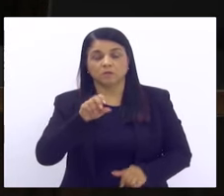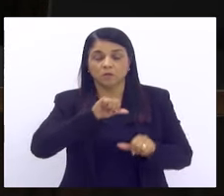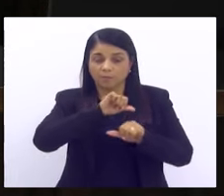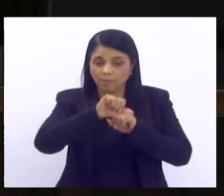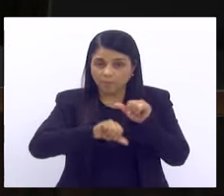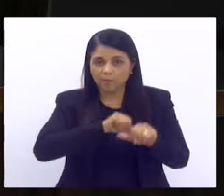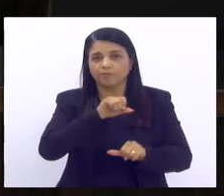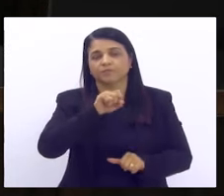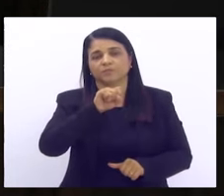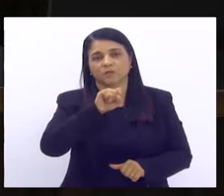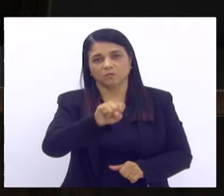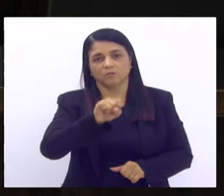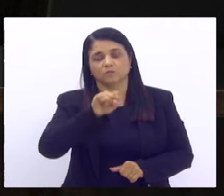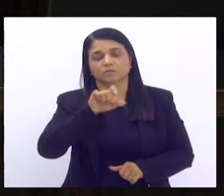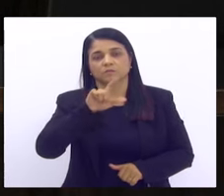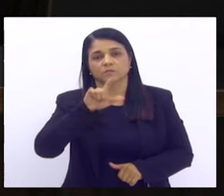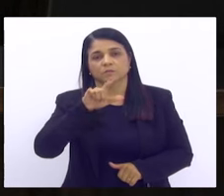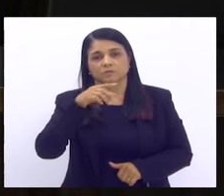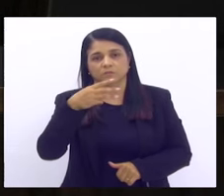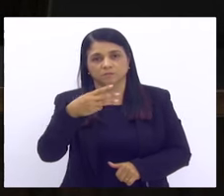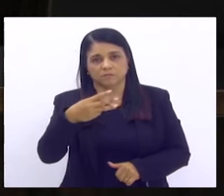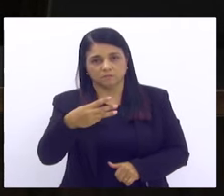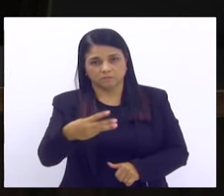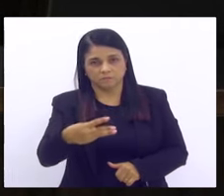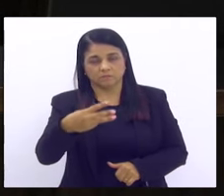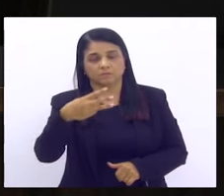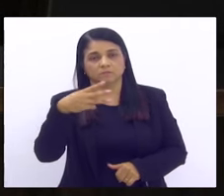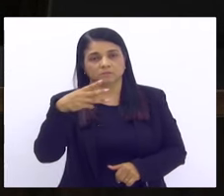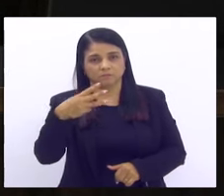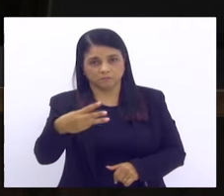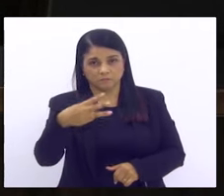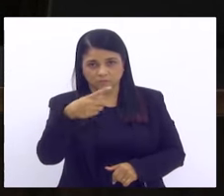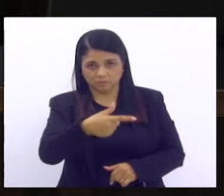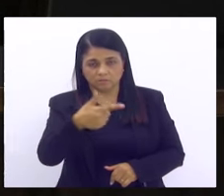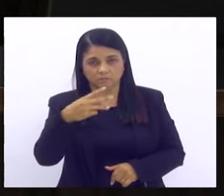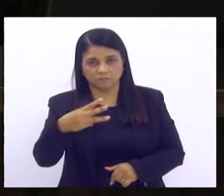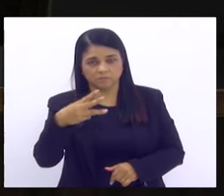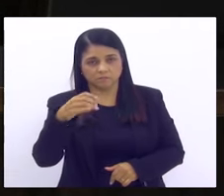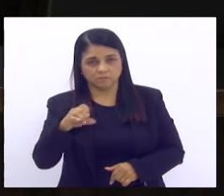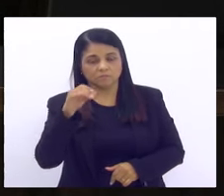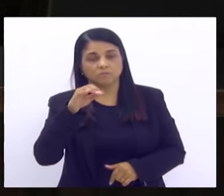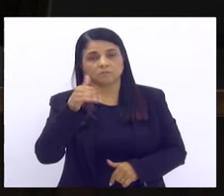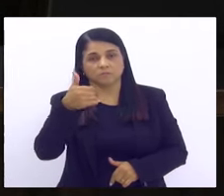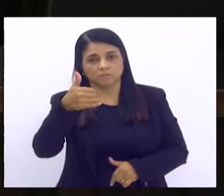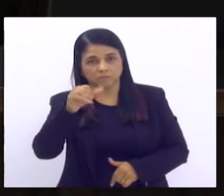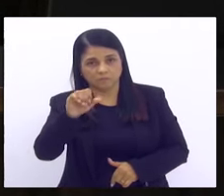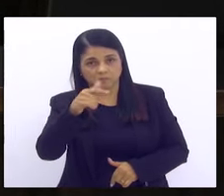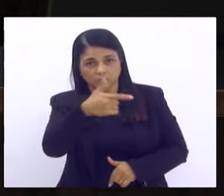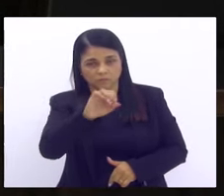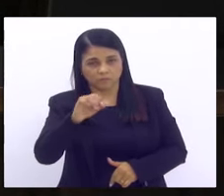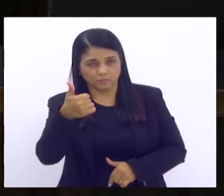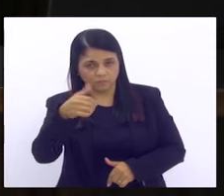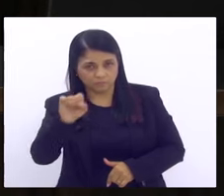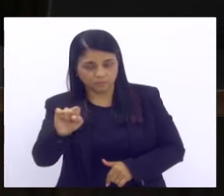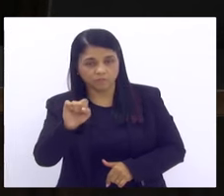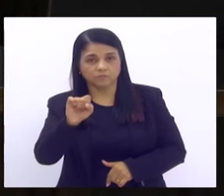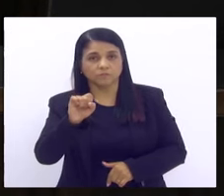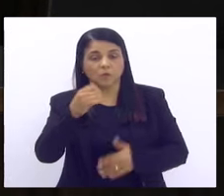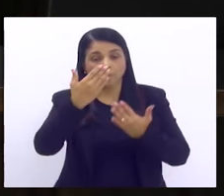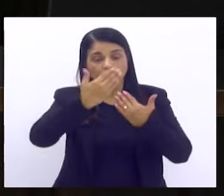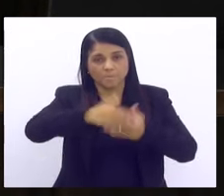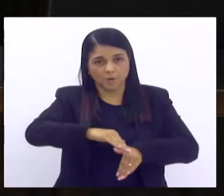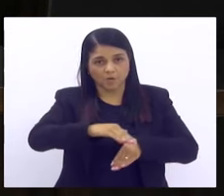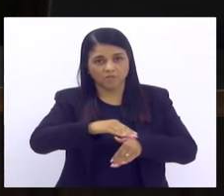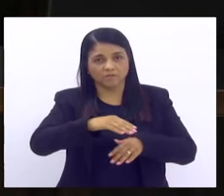lei 8.235, de 10 de dezembro de 2018, que estabelece prazo para realização de prova prática de